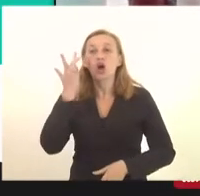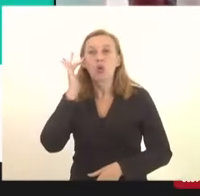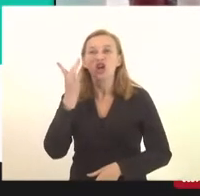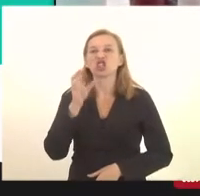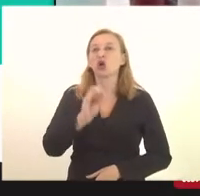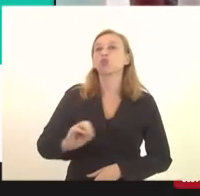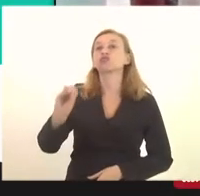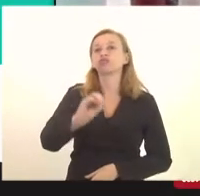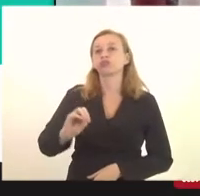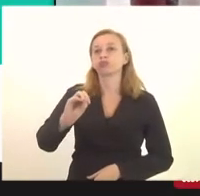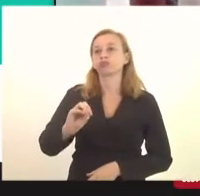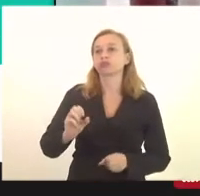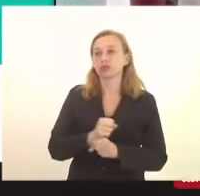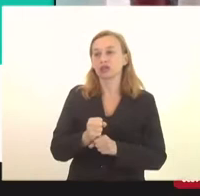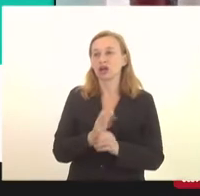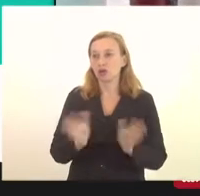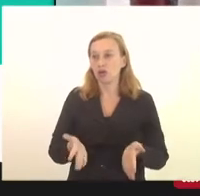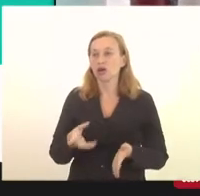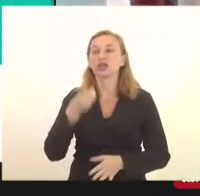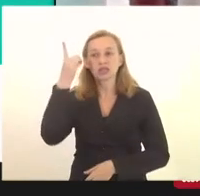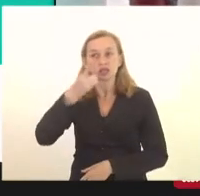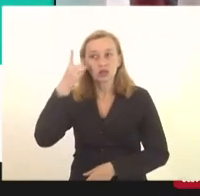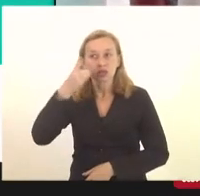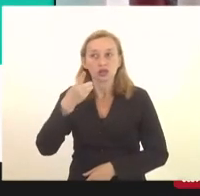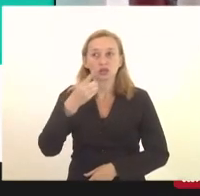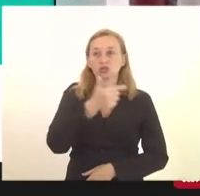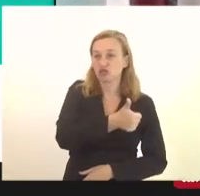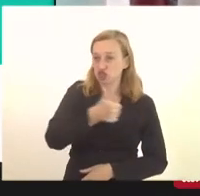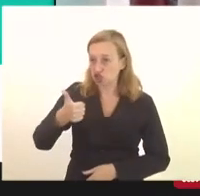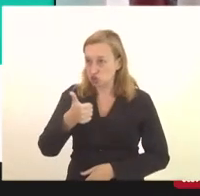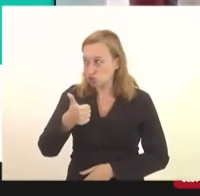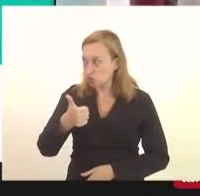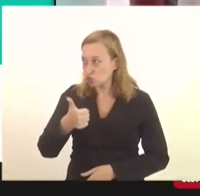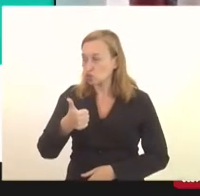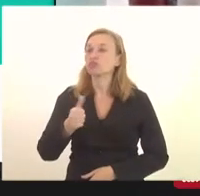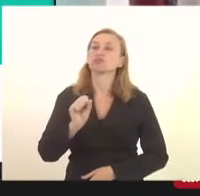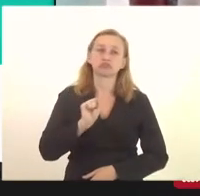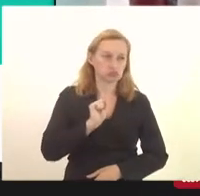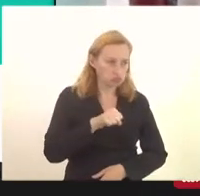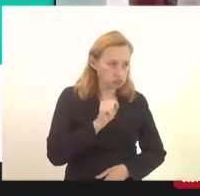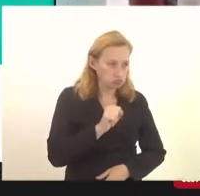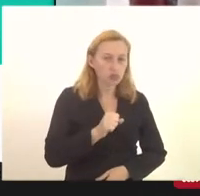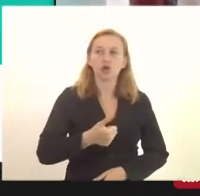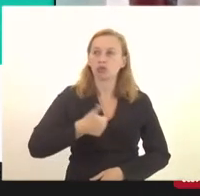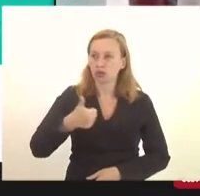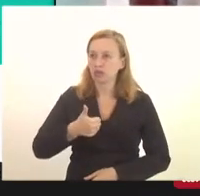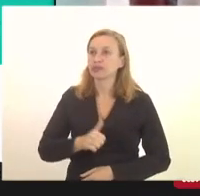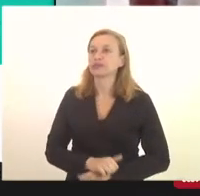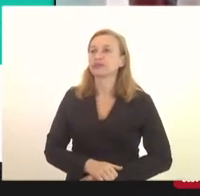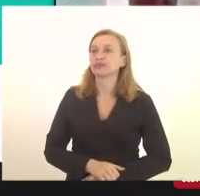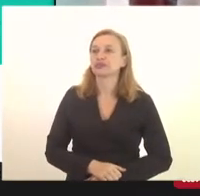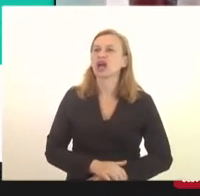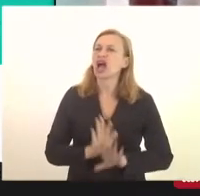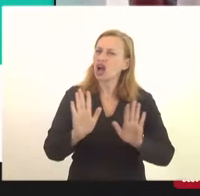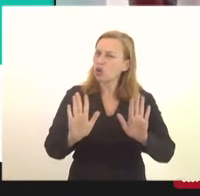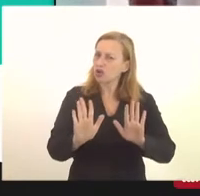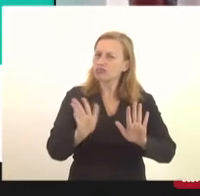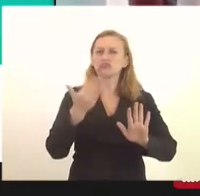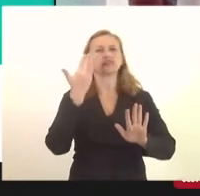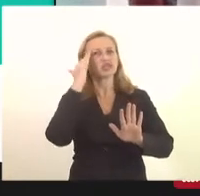ano, deputado. Outubro de 21. Perfeito. Primeiro ponto. Agora, deixa eu